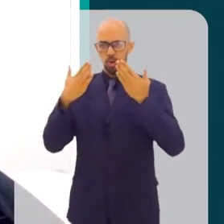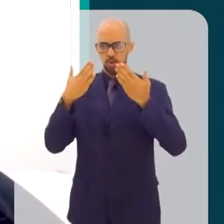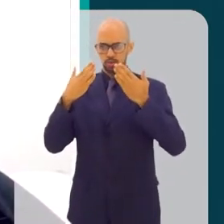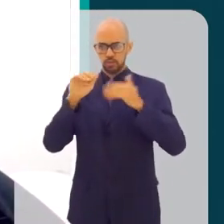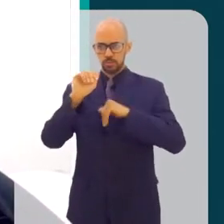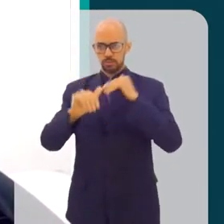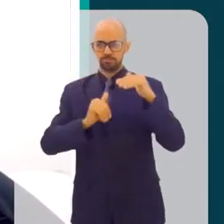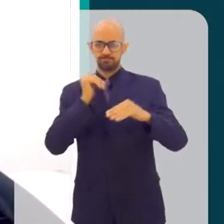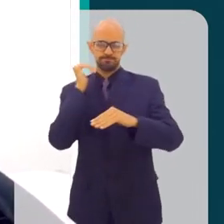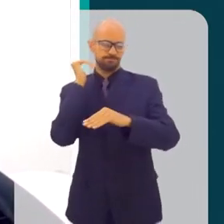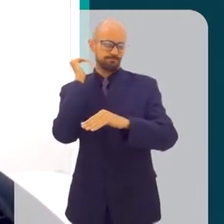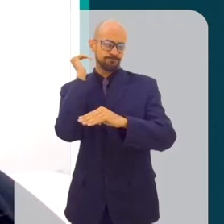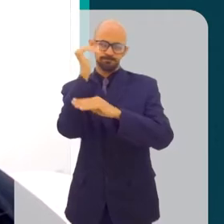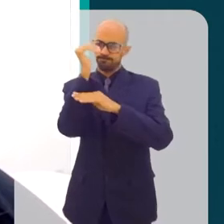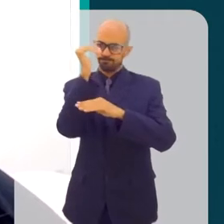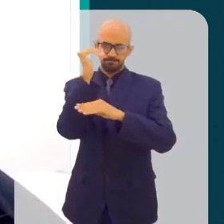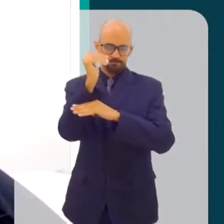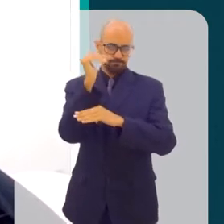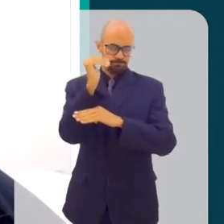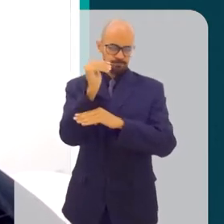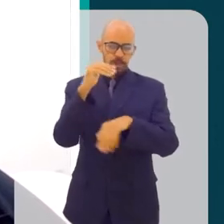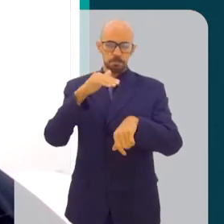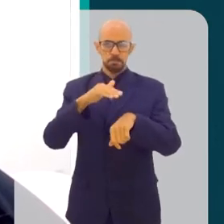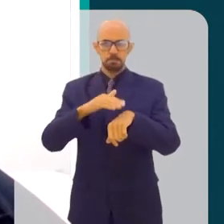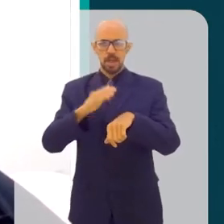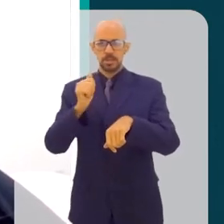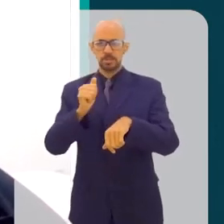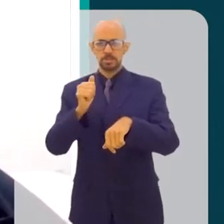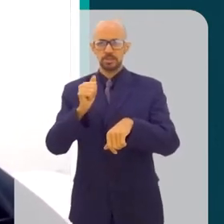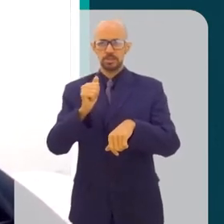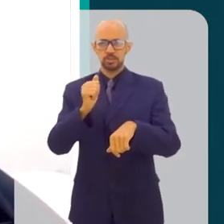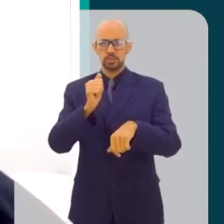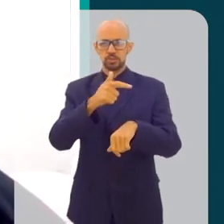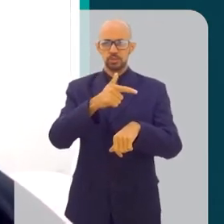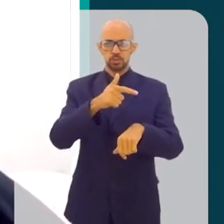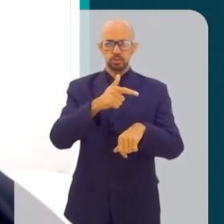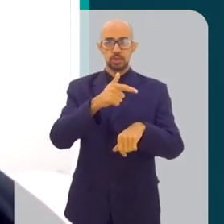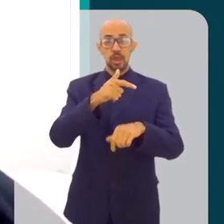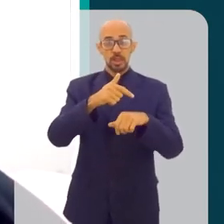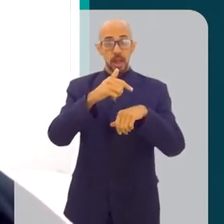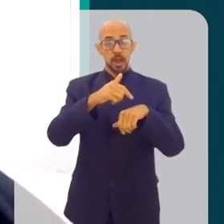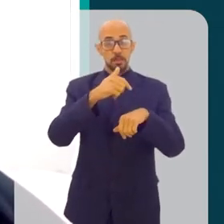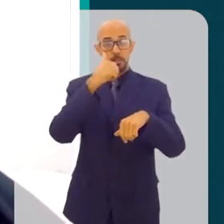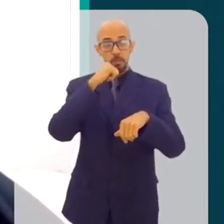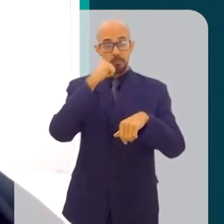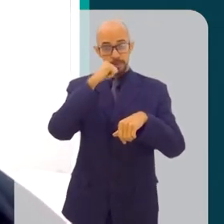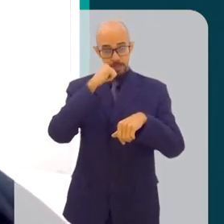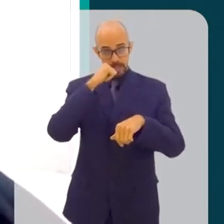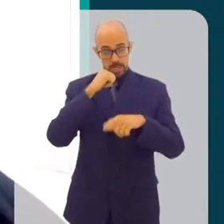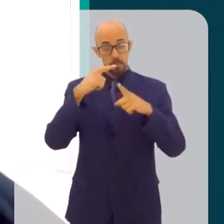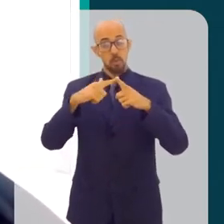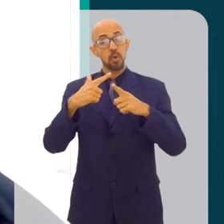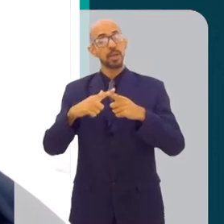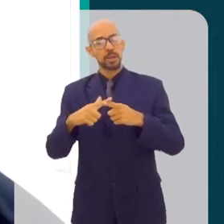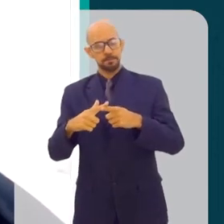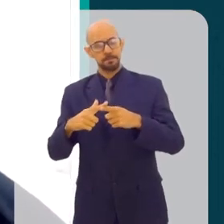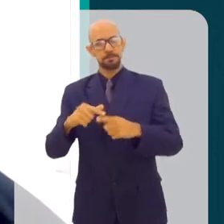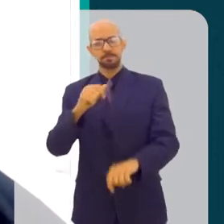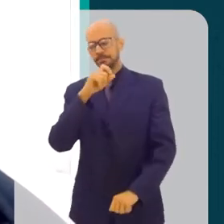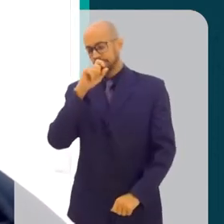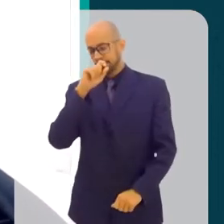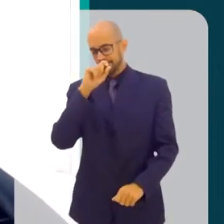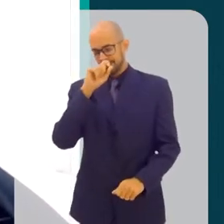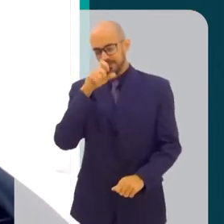fator psicológico, ele está muito mais presente na sexualidade feminina. Por